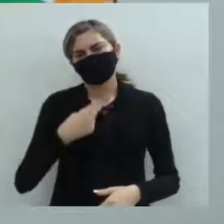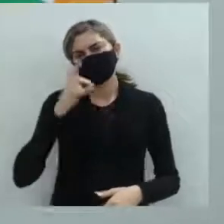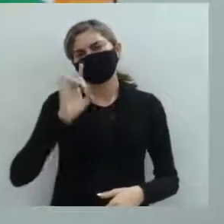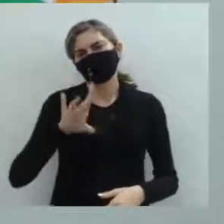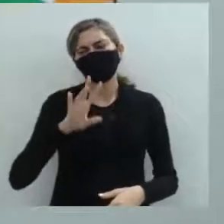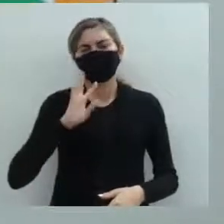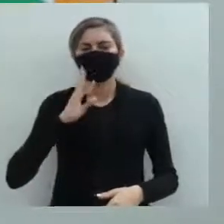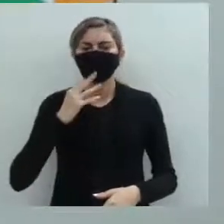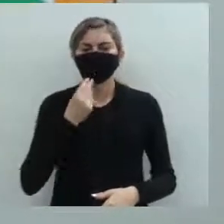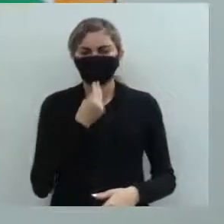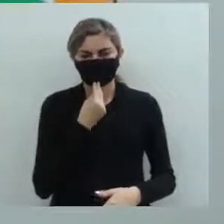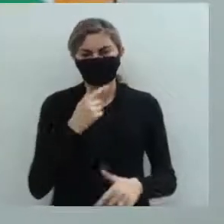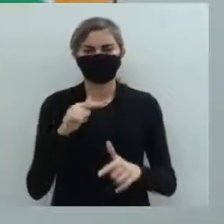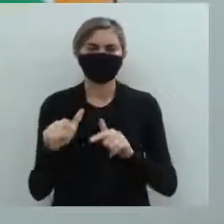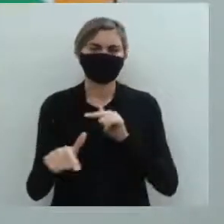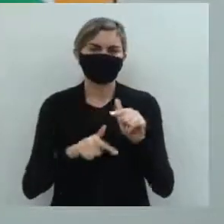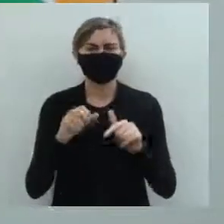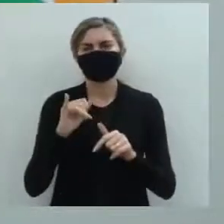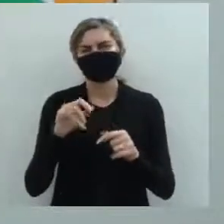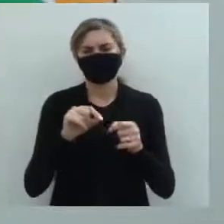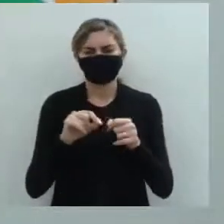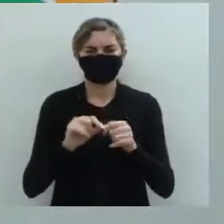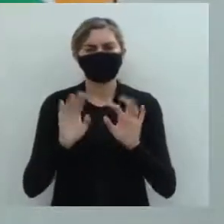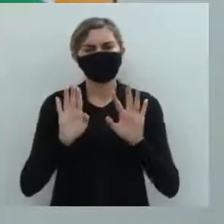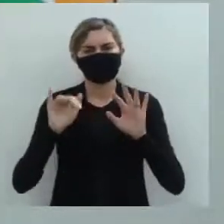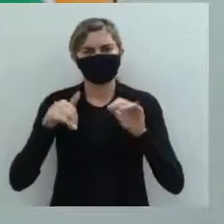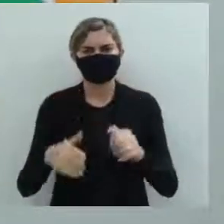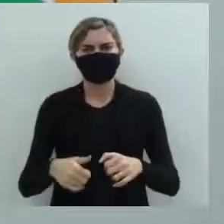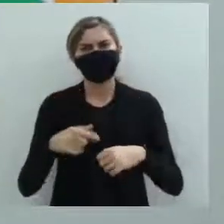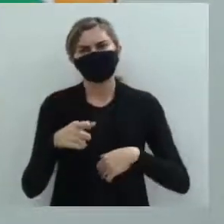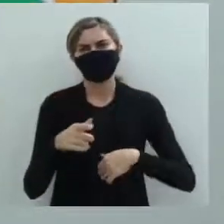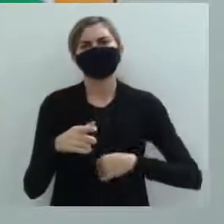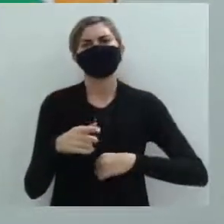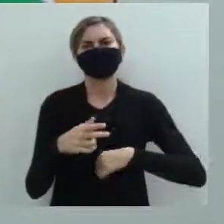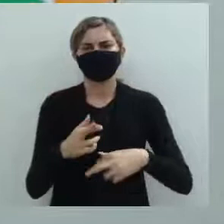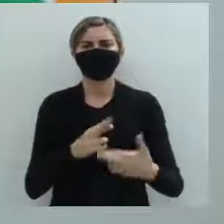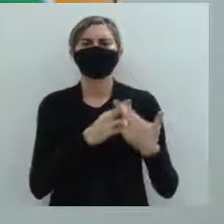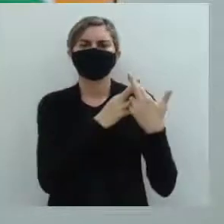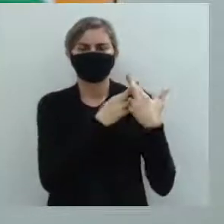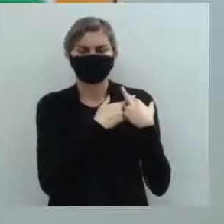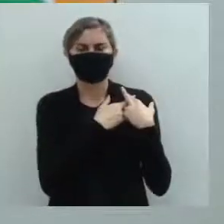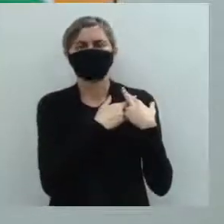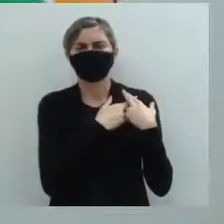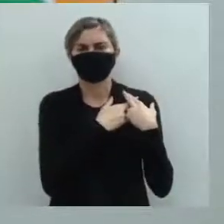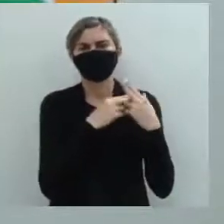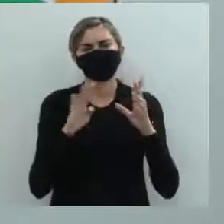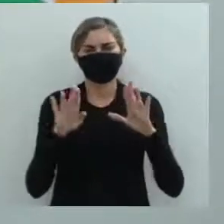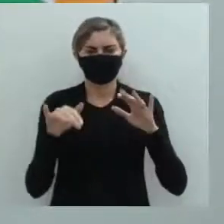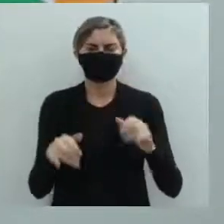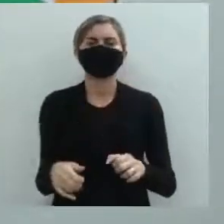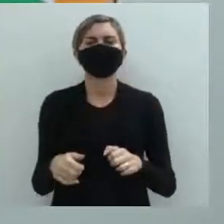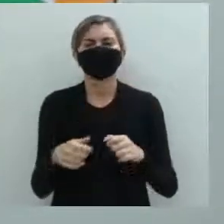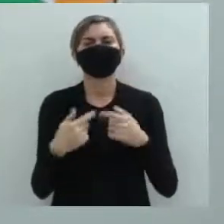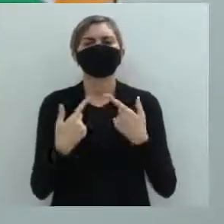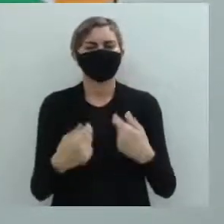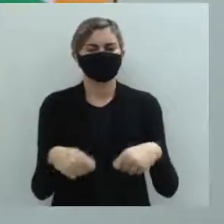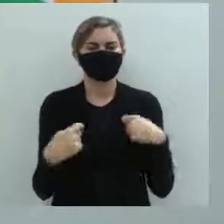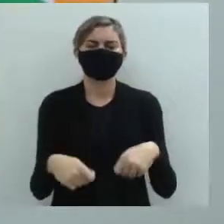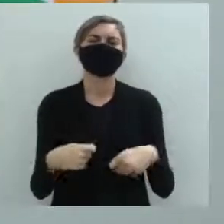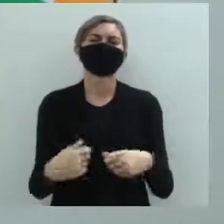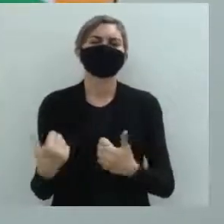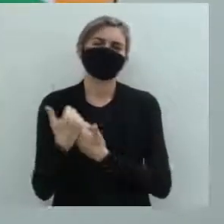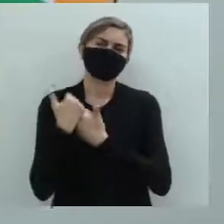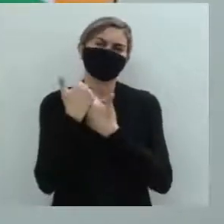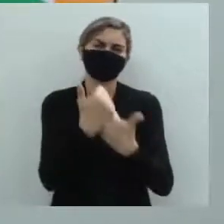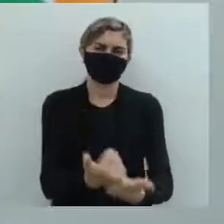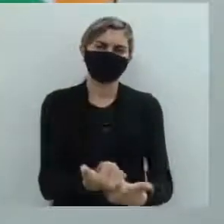reconhecida pelo seu trabalho se ela executa bem essa função. Então, para ela executar bem essa função, ela precisa de um